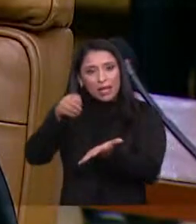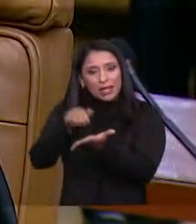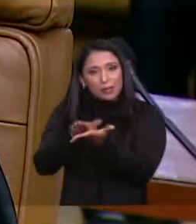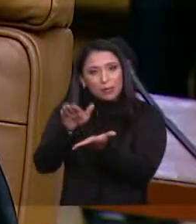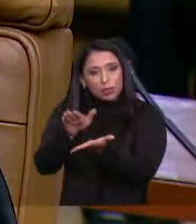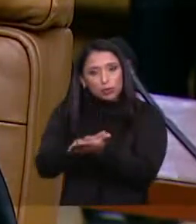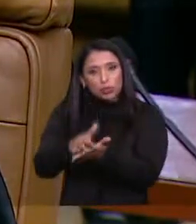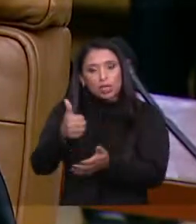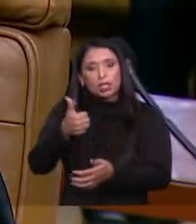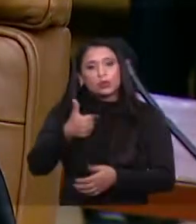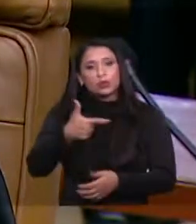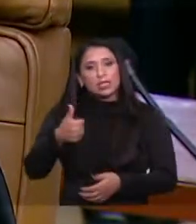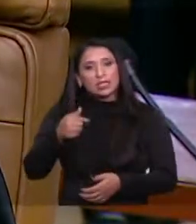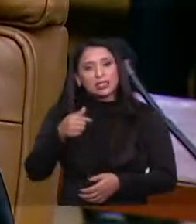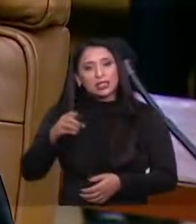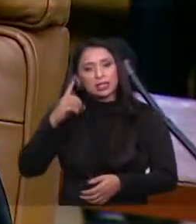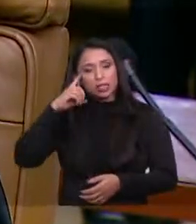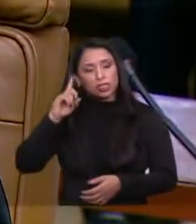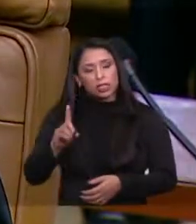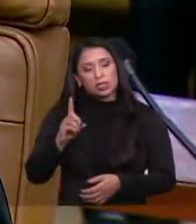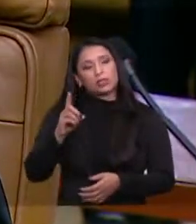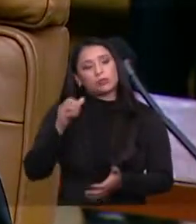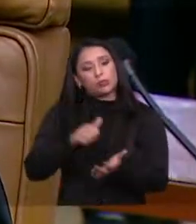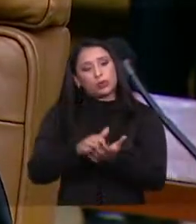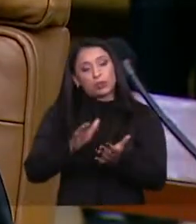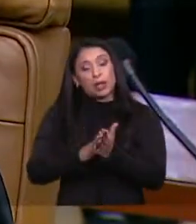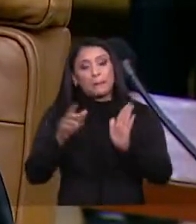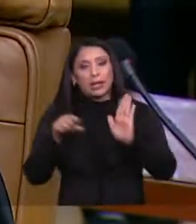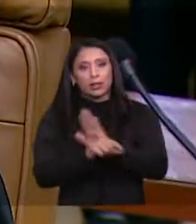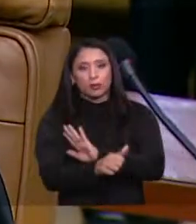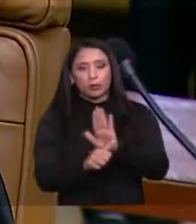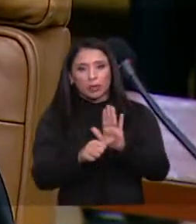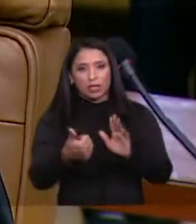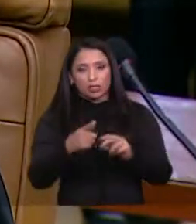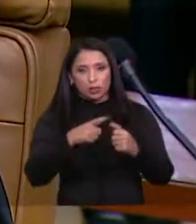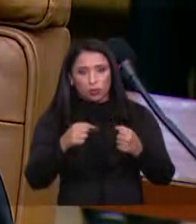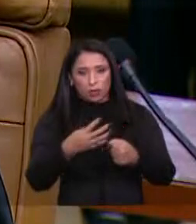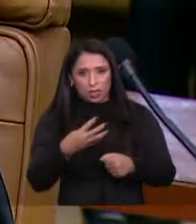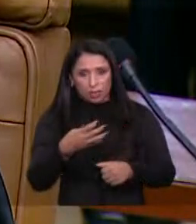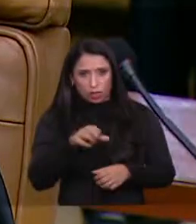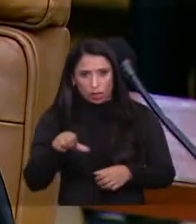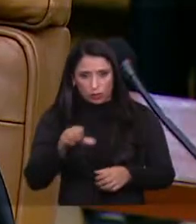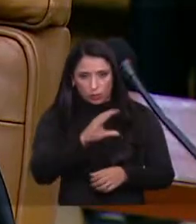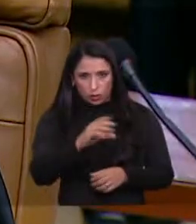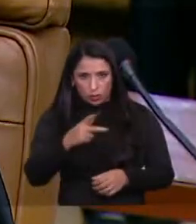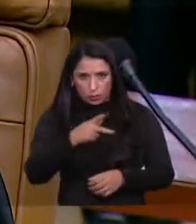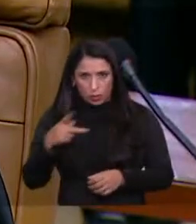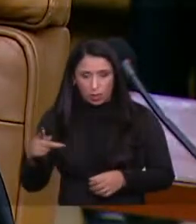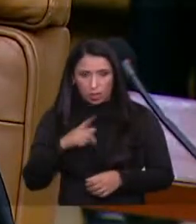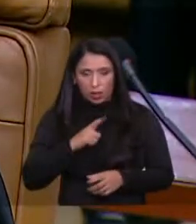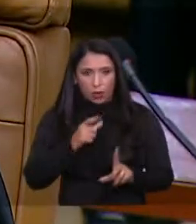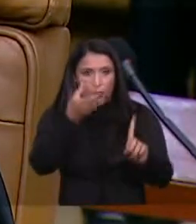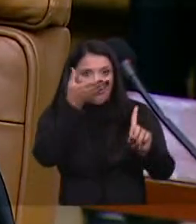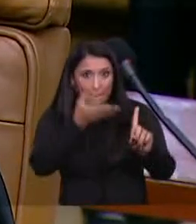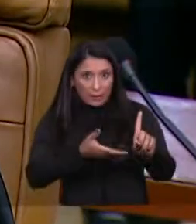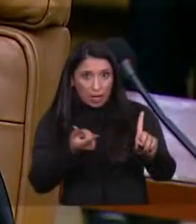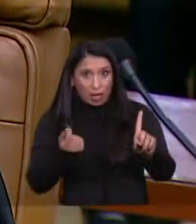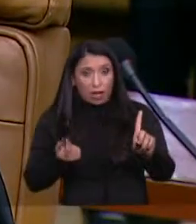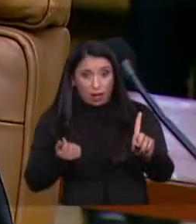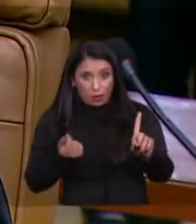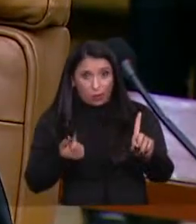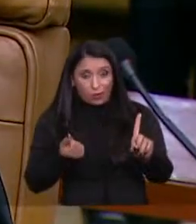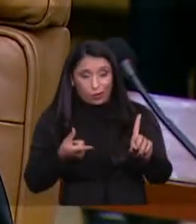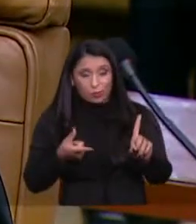270 Dias multa no tocante ao parágrafo primeiro Artigo 49 Código Penal considerando a condição pessoal econômica